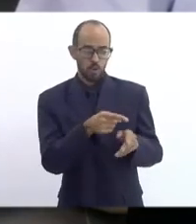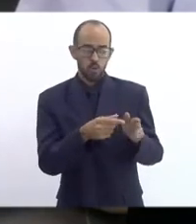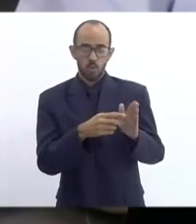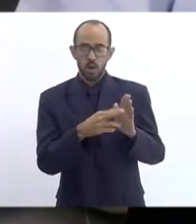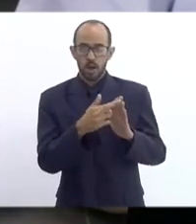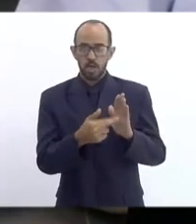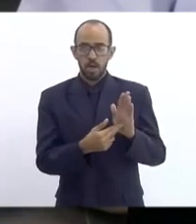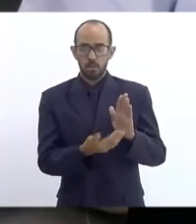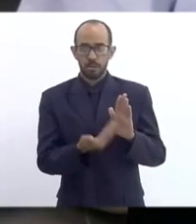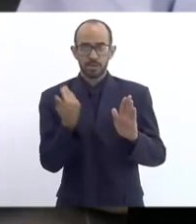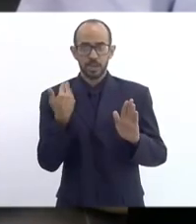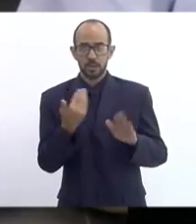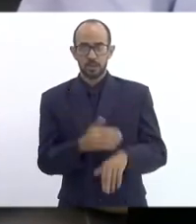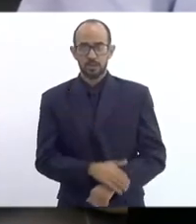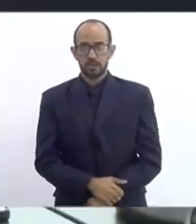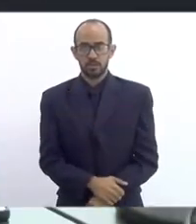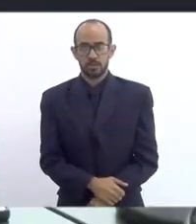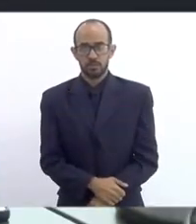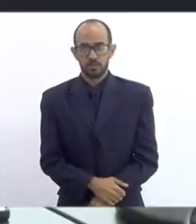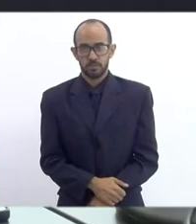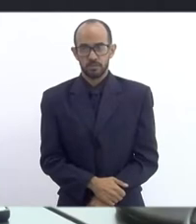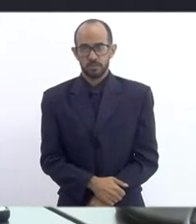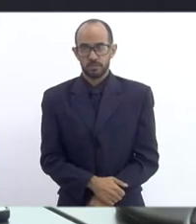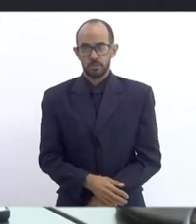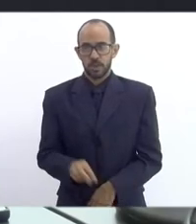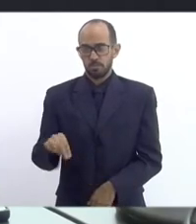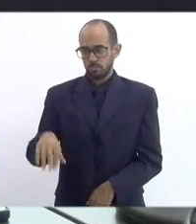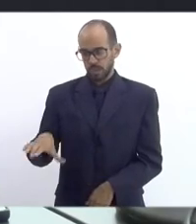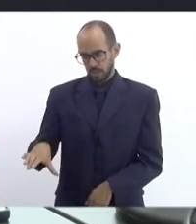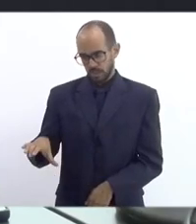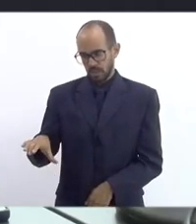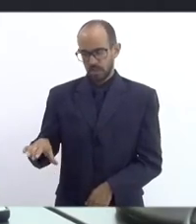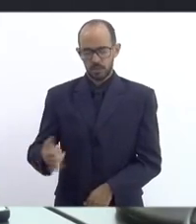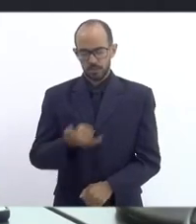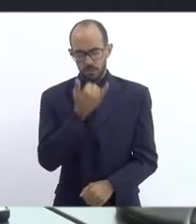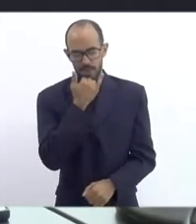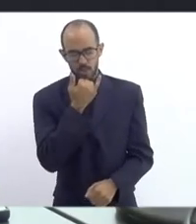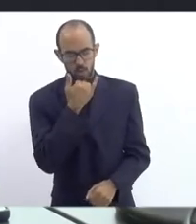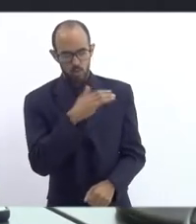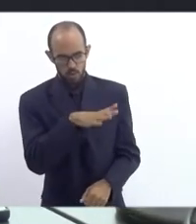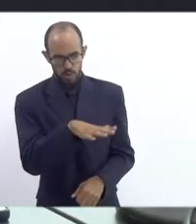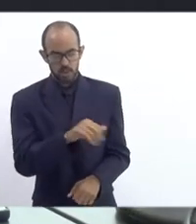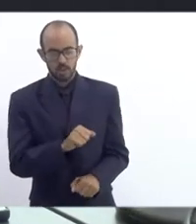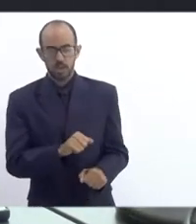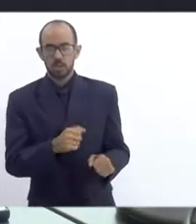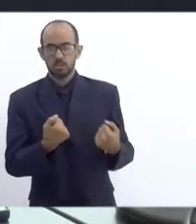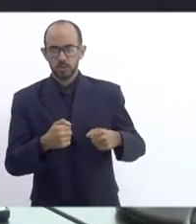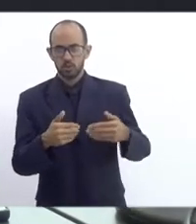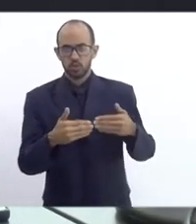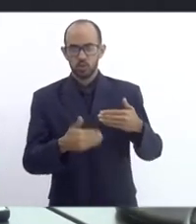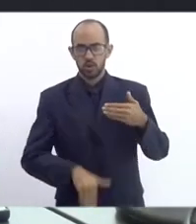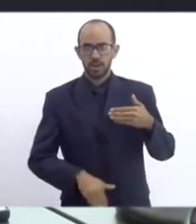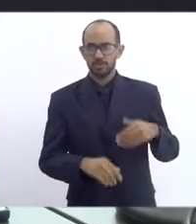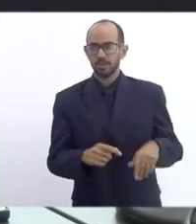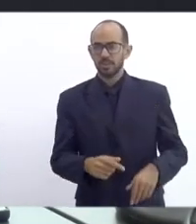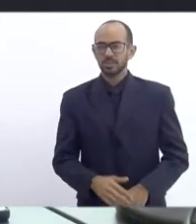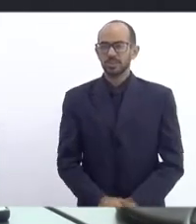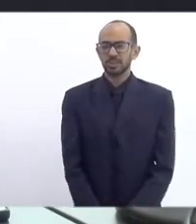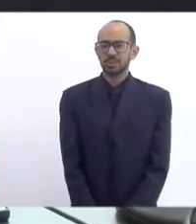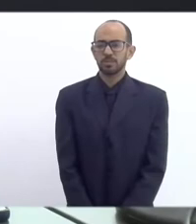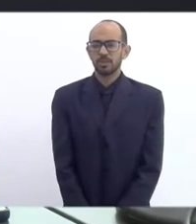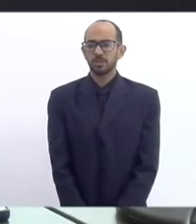mas olha o seguinte, me perdoe. Deixa eu discordar. É o seguinte. Então vamos pedir vista.